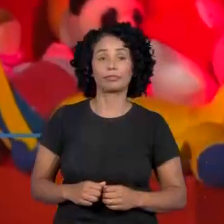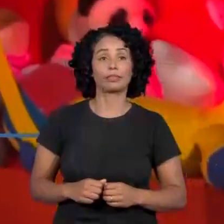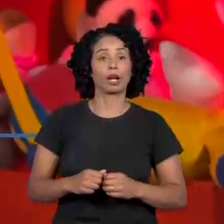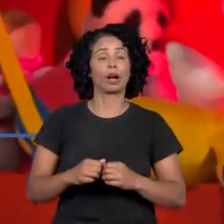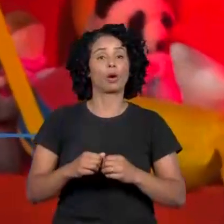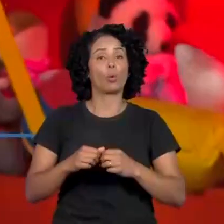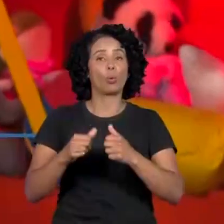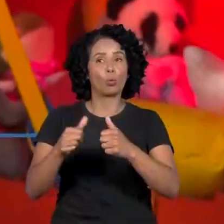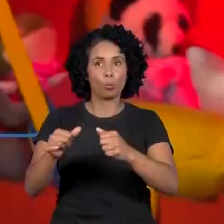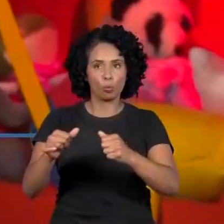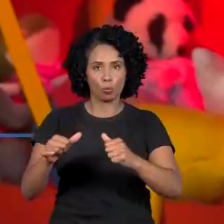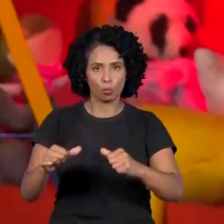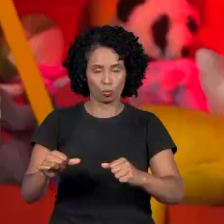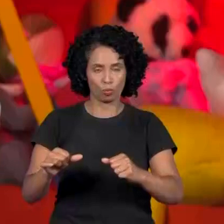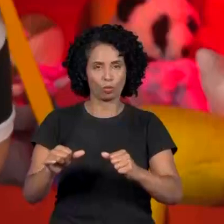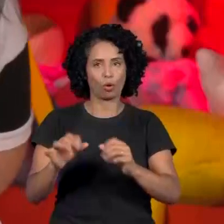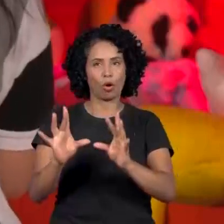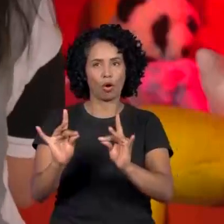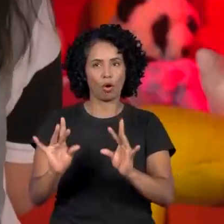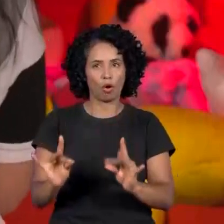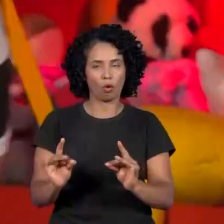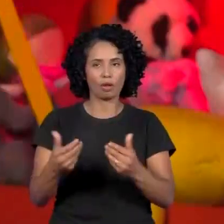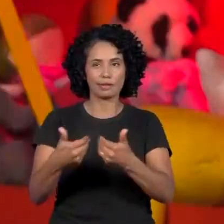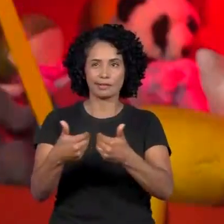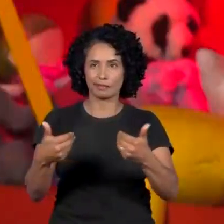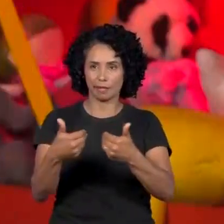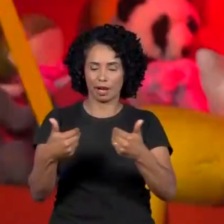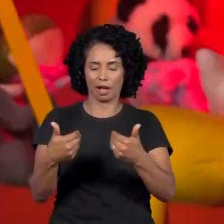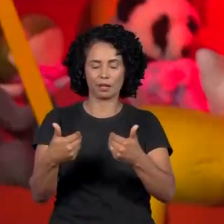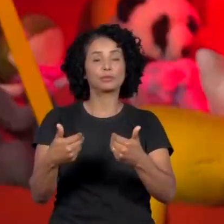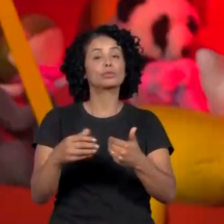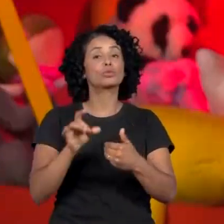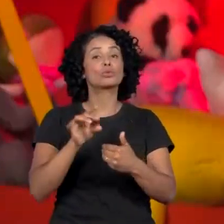verem os cortes que eu fiz, tá?